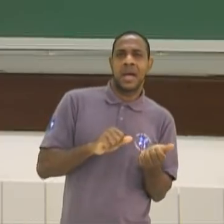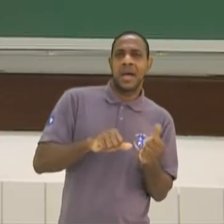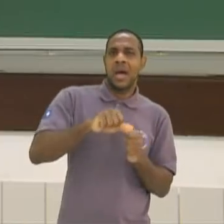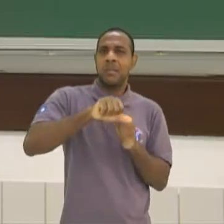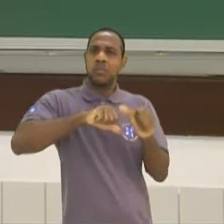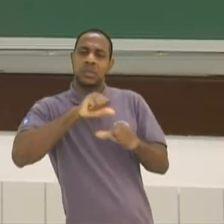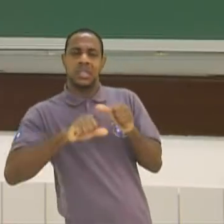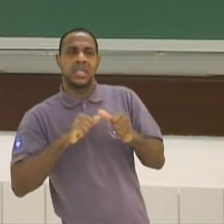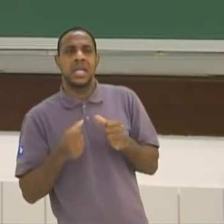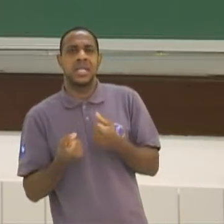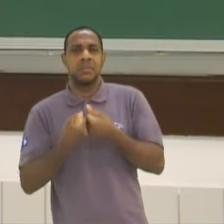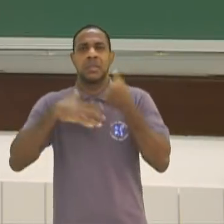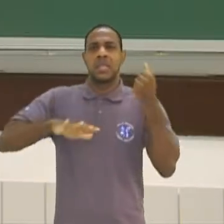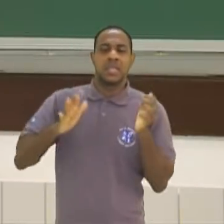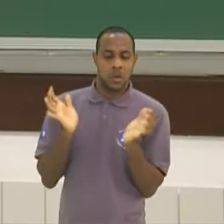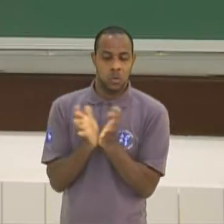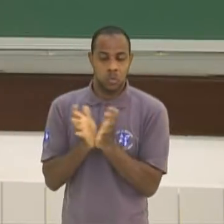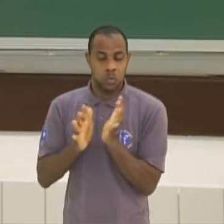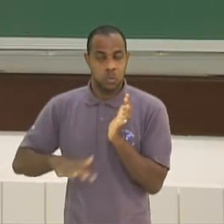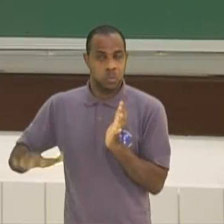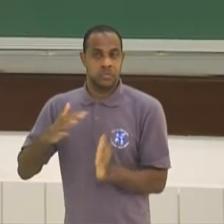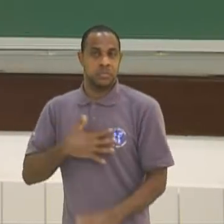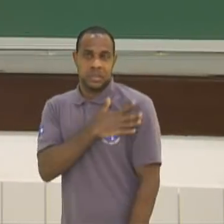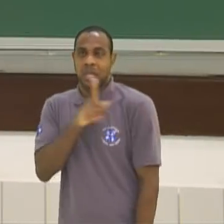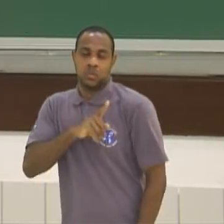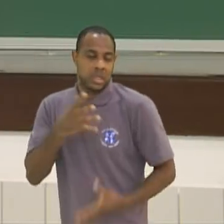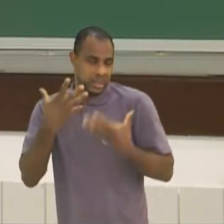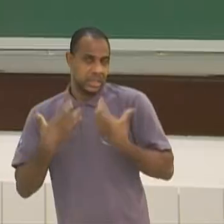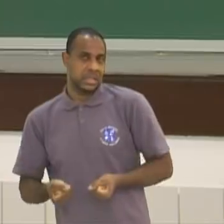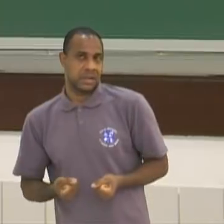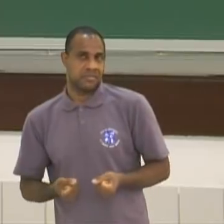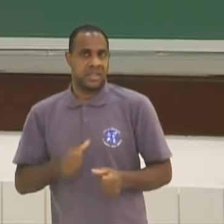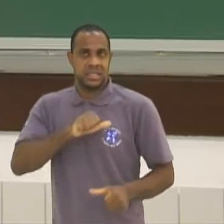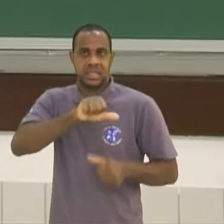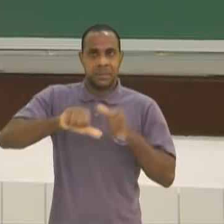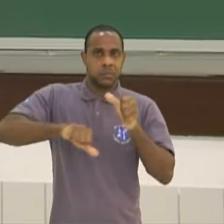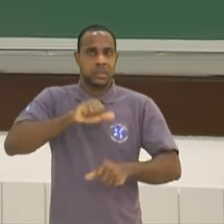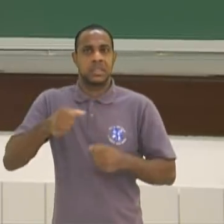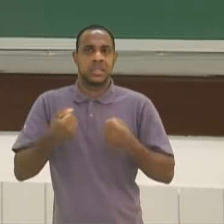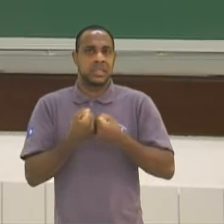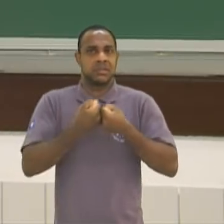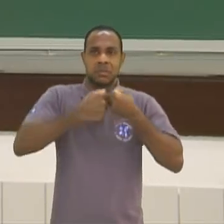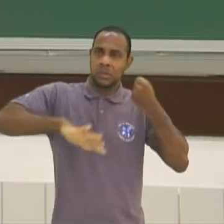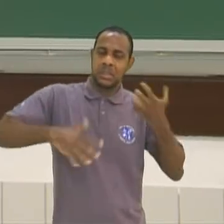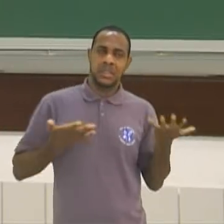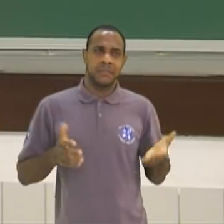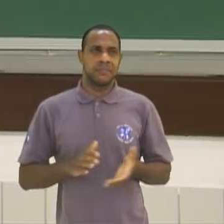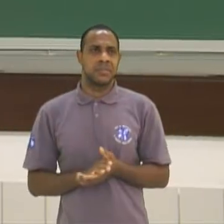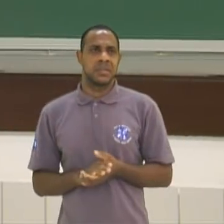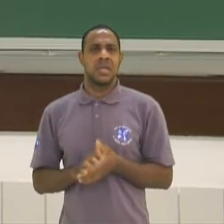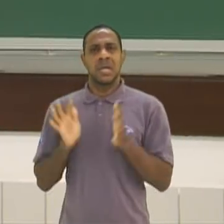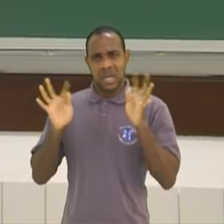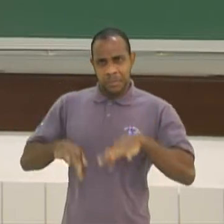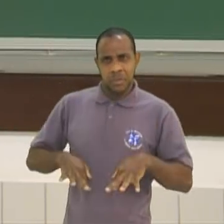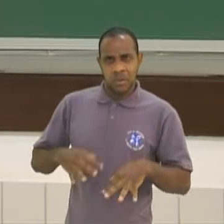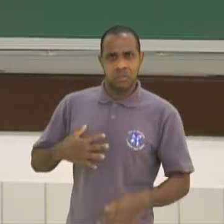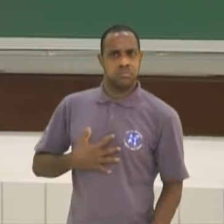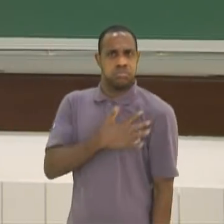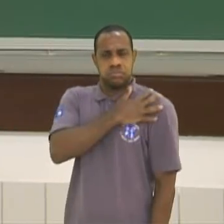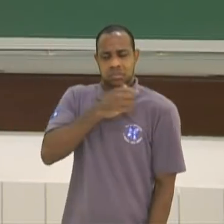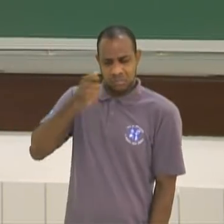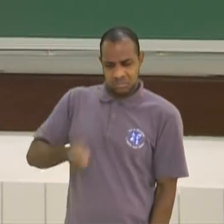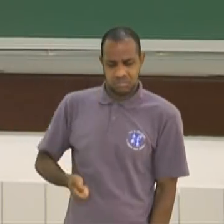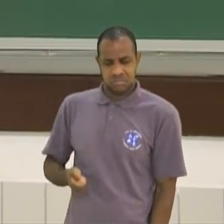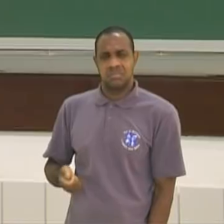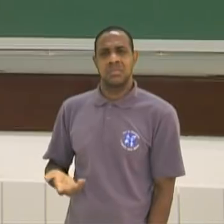linha dura não aceitando essa transição. Ok? Acabou o regime militar? Não, criança, calma.